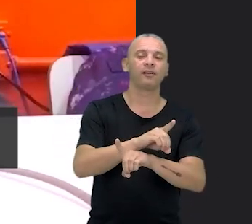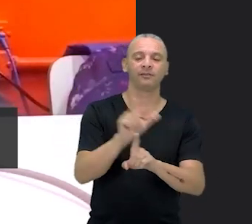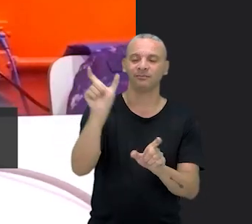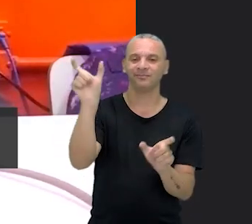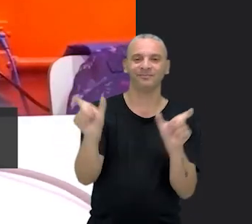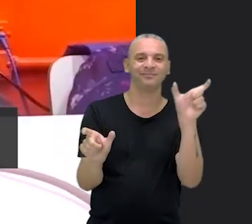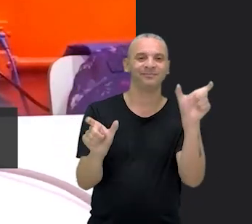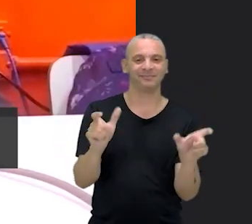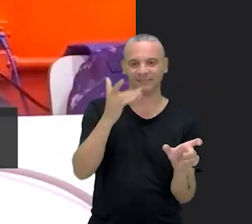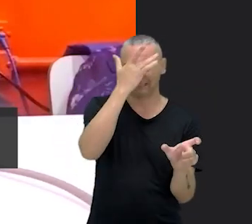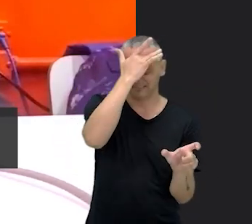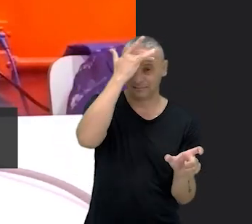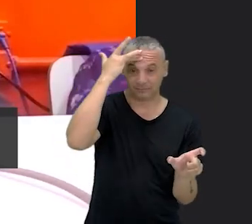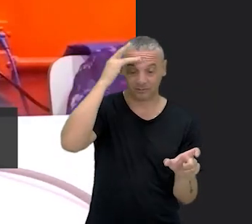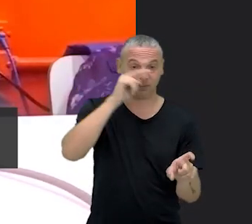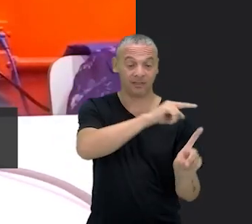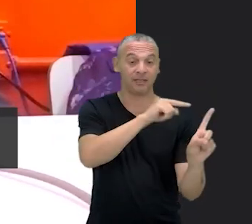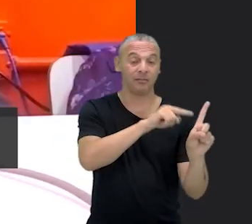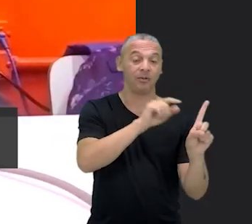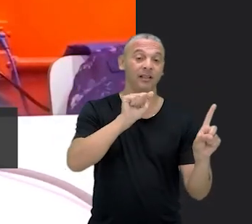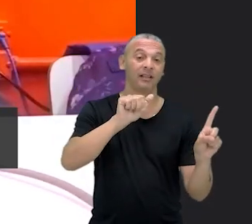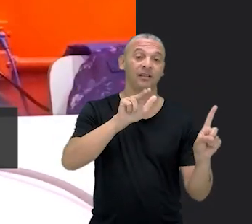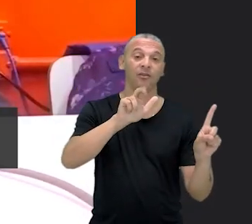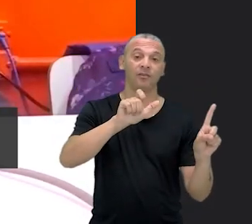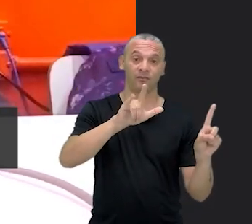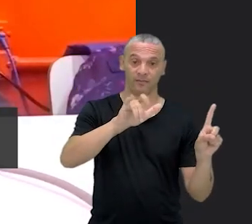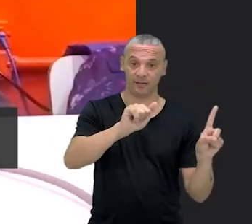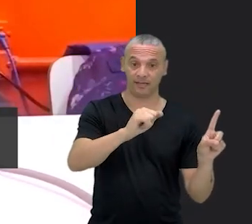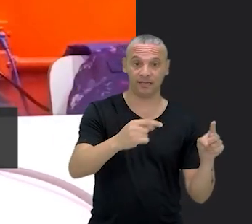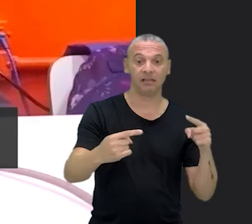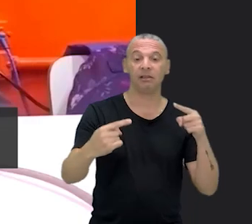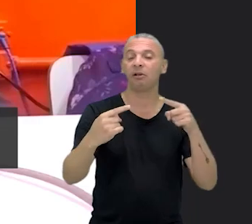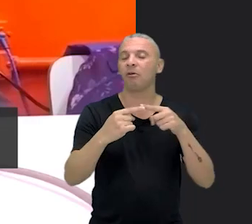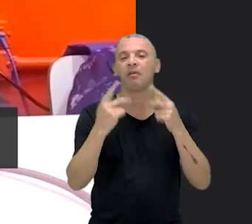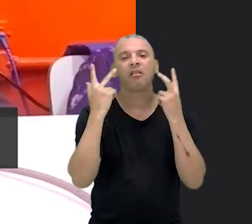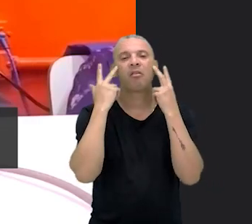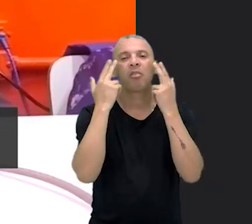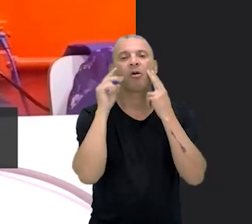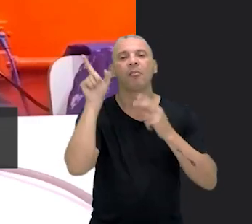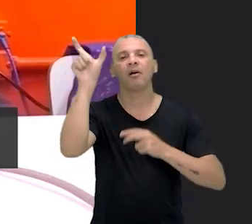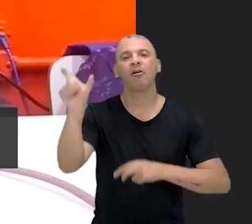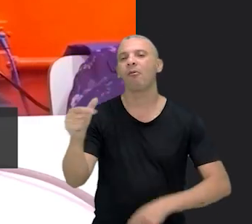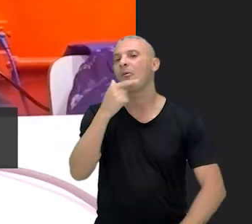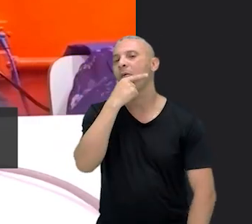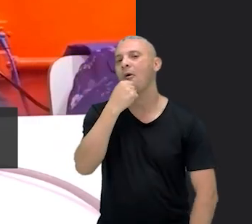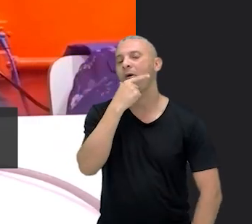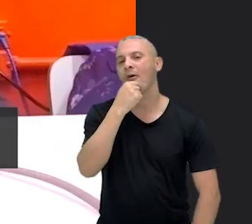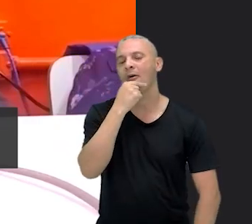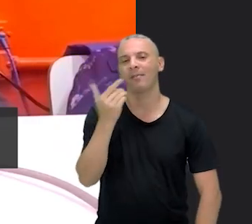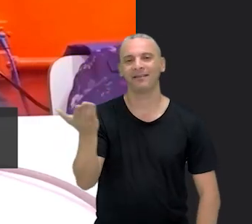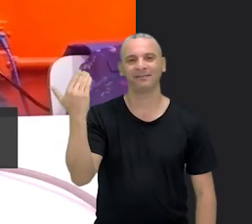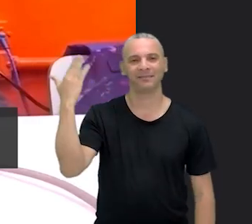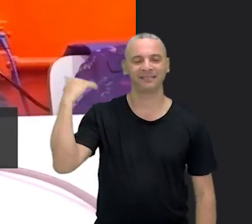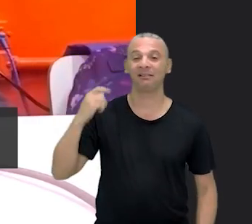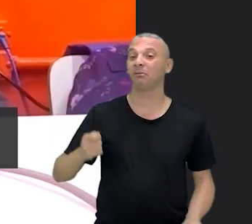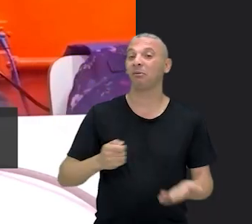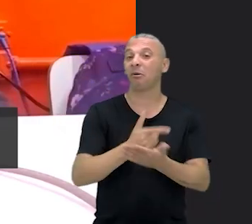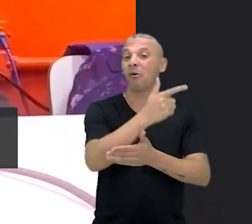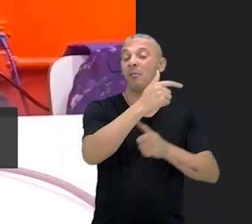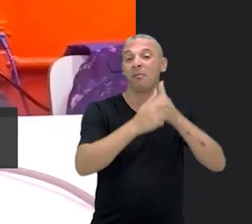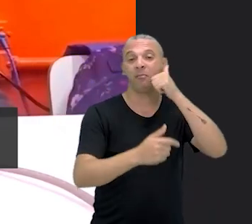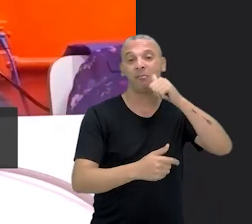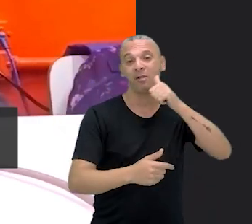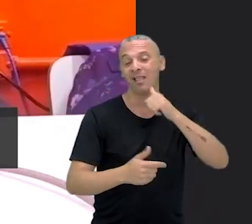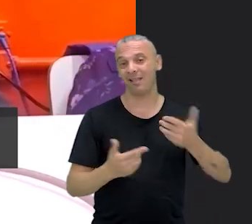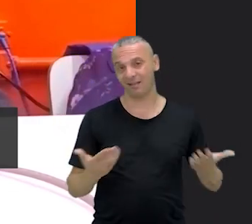desconforto, que o comportamento da Aurélia era um comportamento comum dos homens daquela época, eles compravam as mulheres.